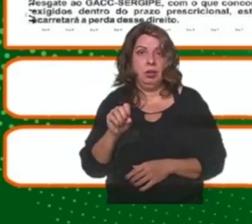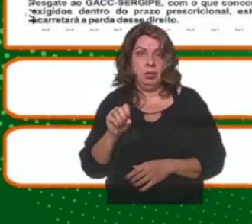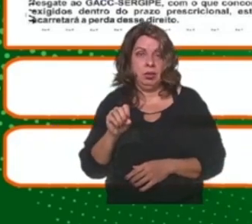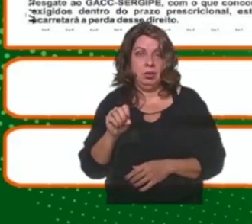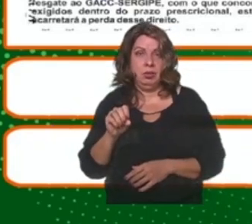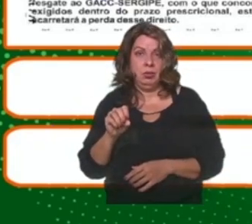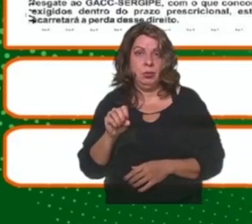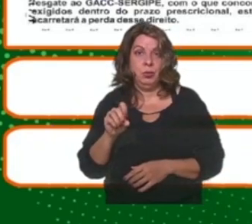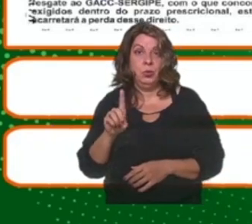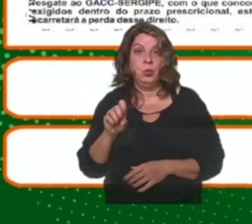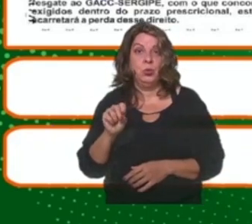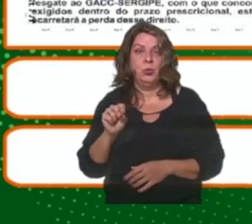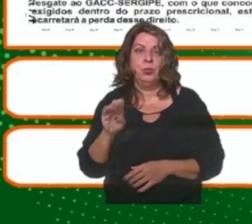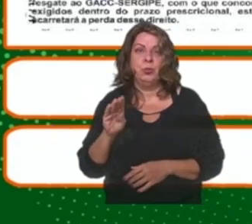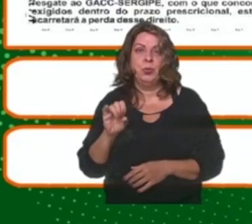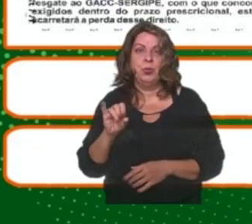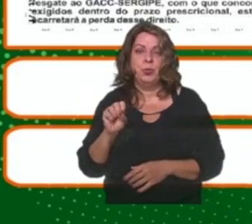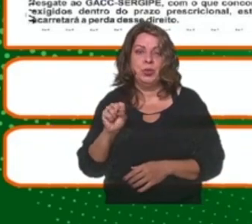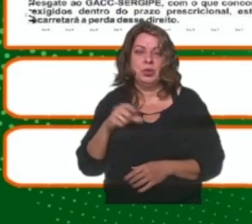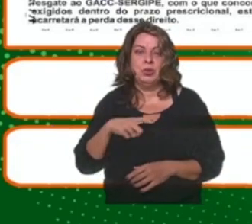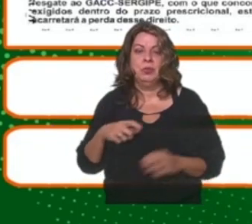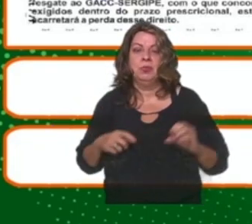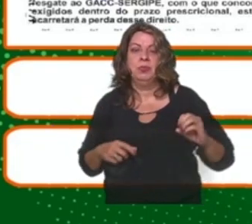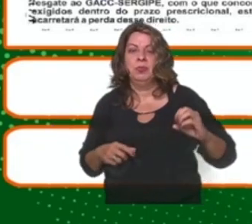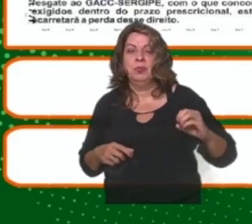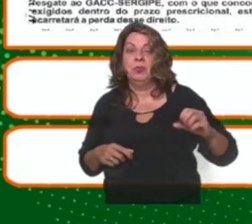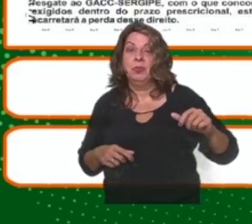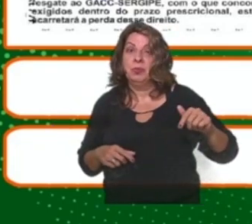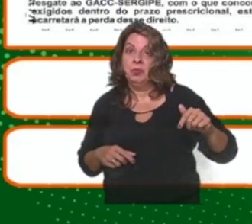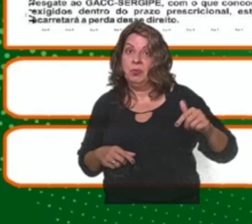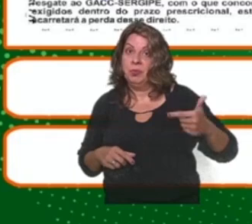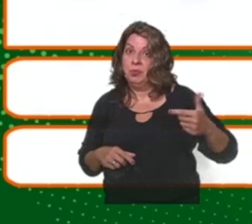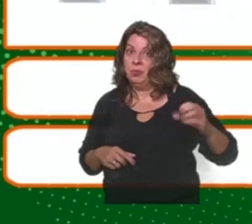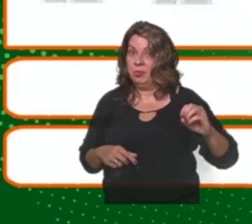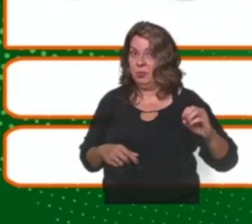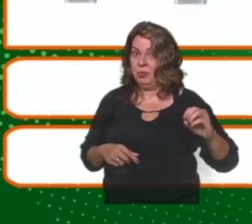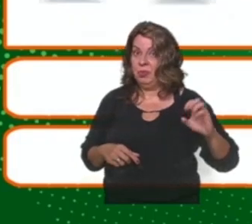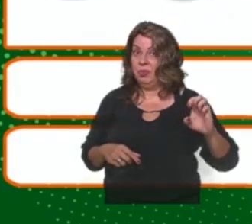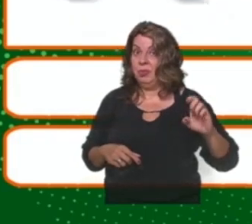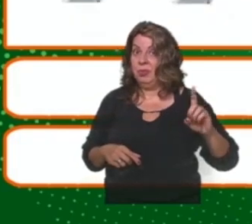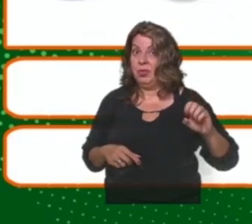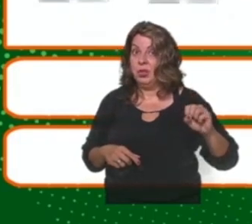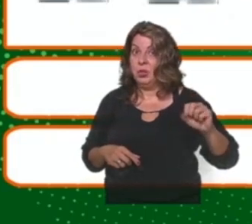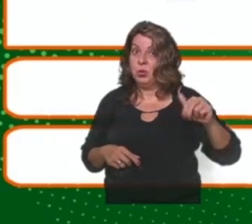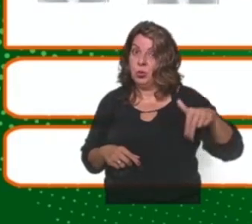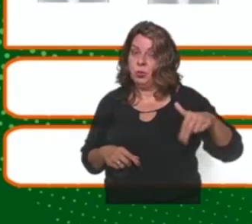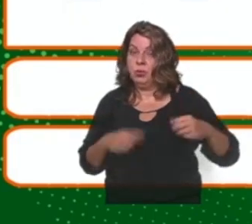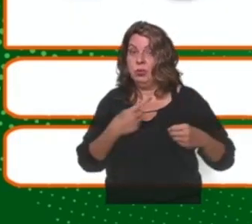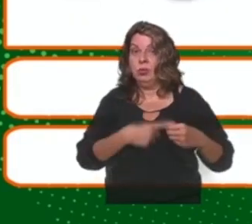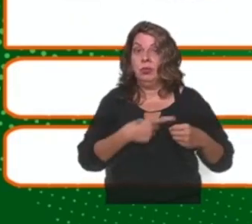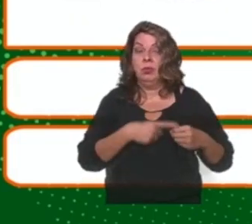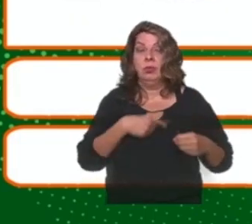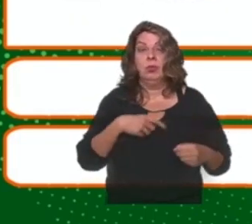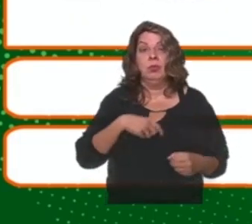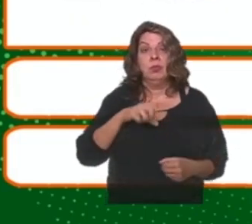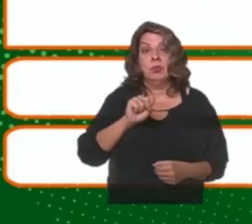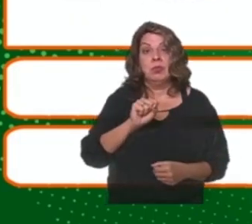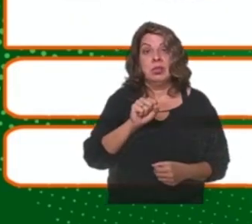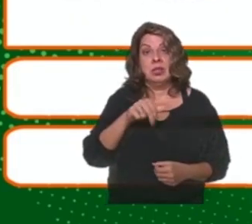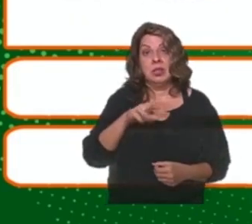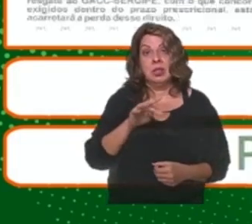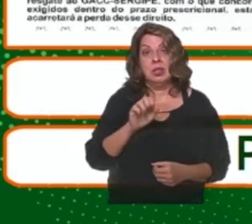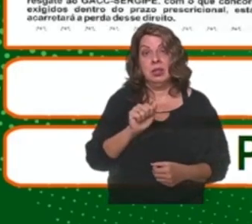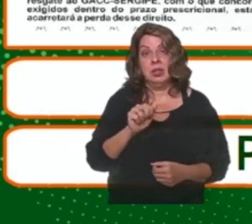agora, 000720, Wesley Freitas Santos, é de Santa Rosa,